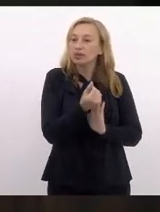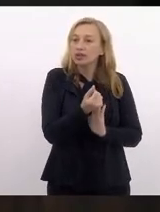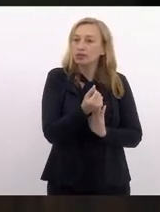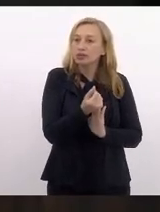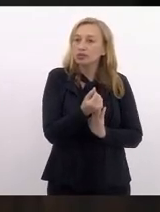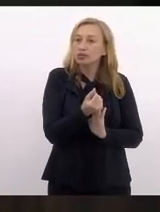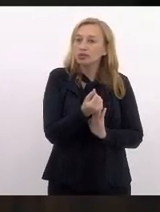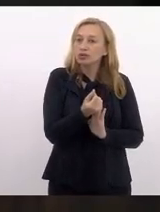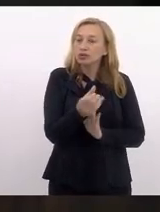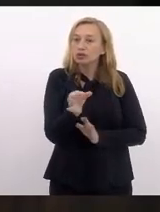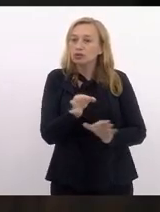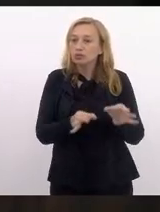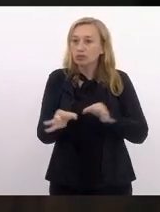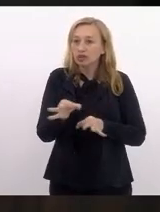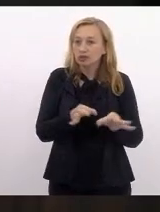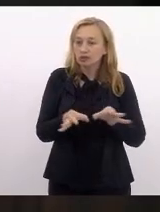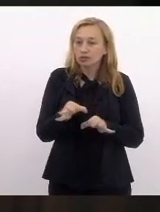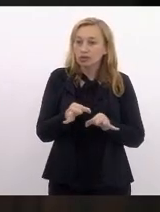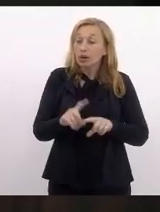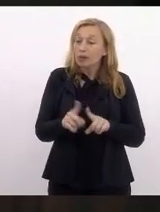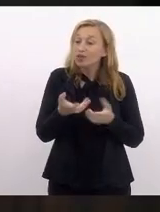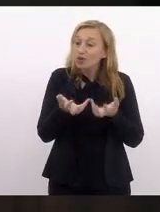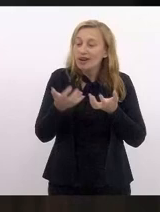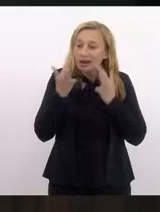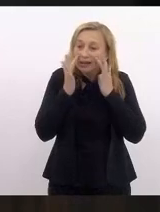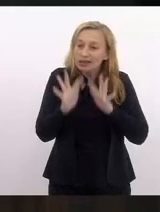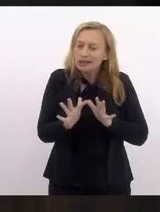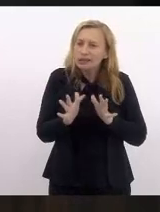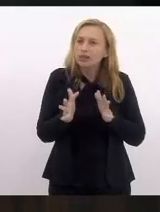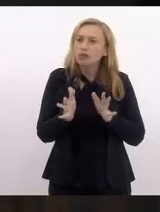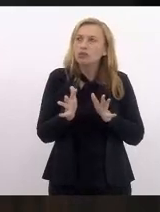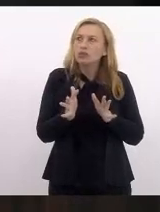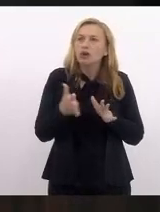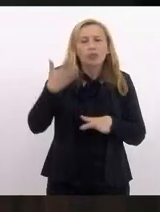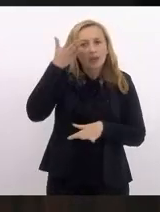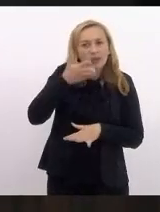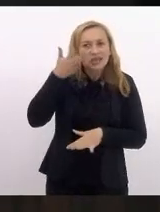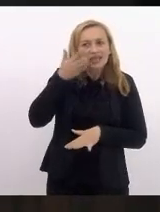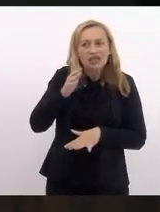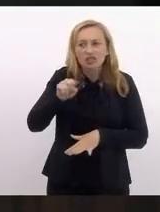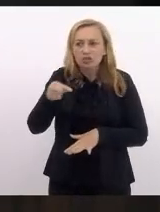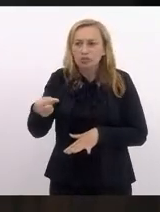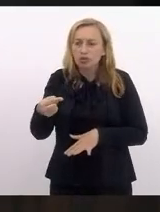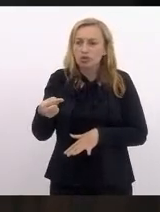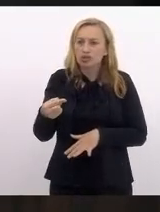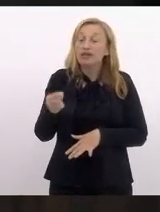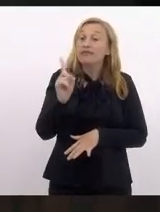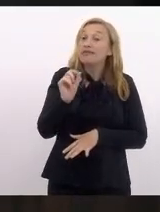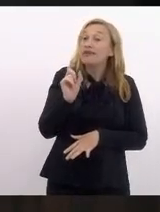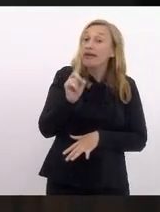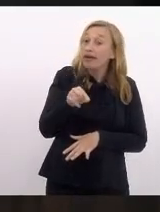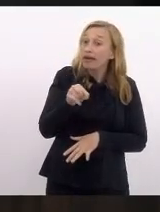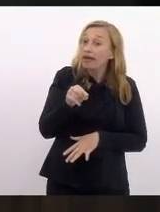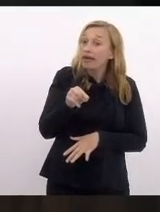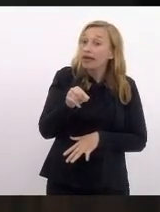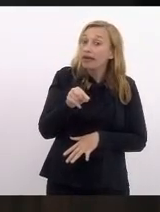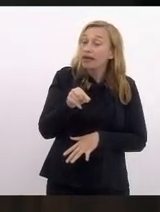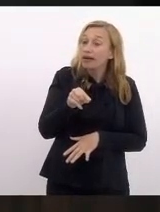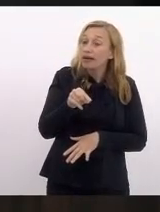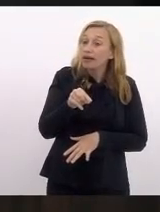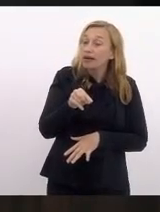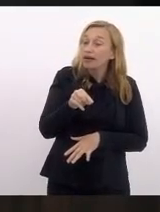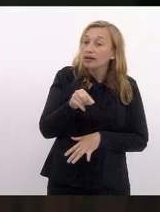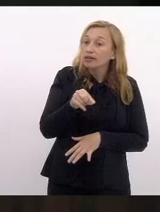e do plano mas eu quero chamar atenção para a mensagem seguida que é